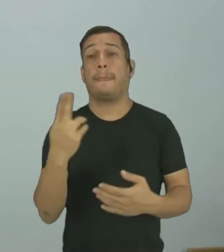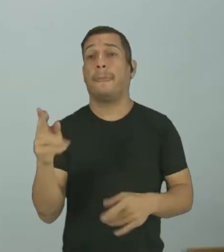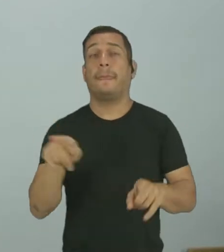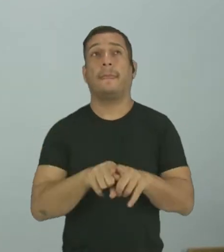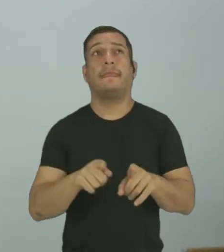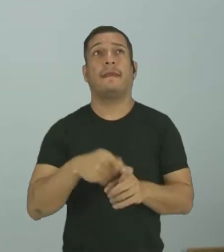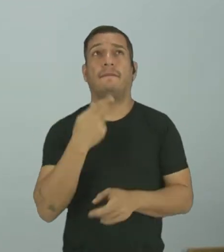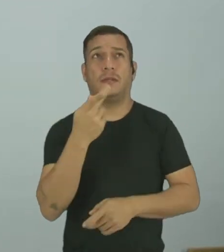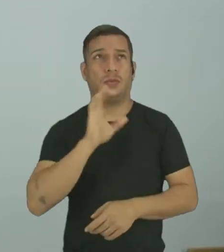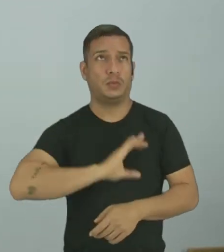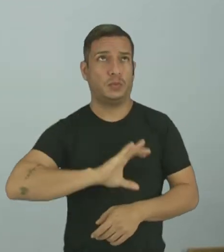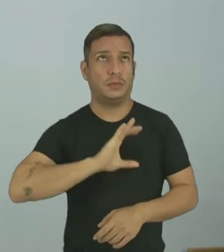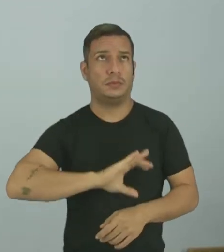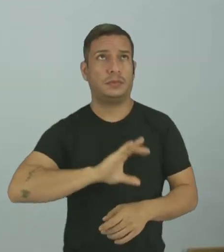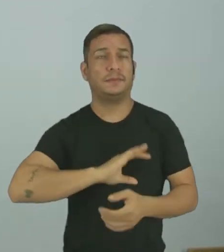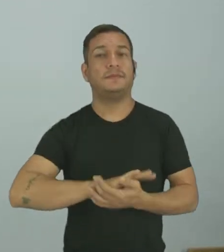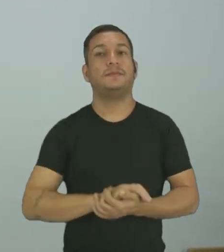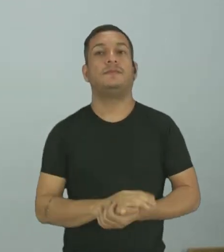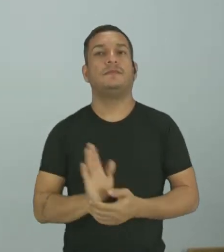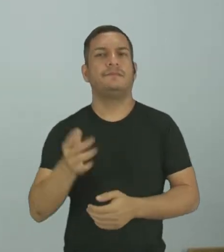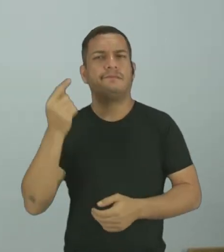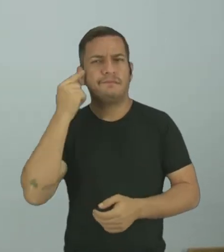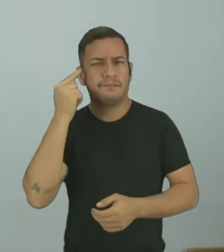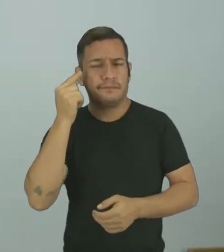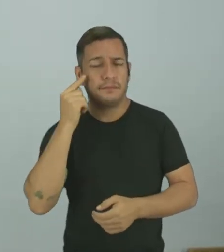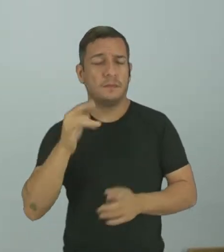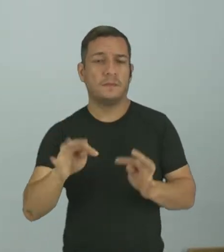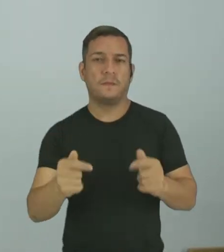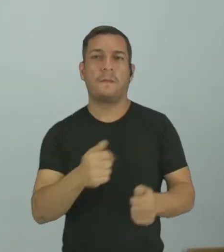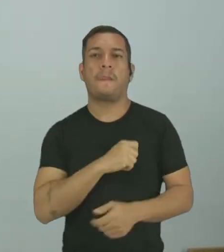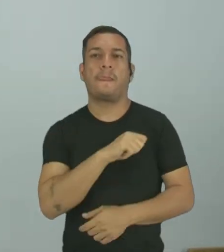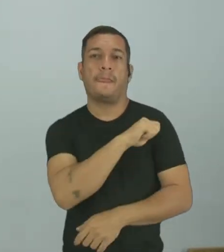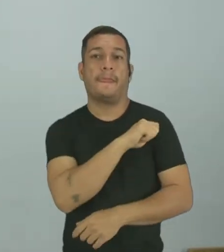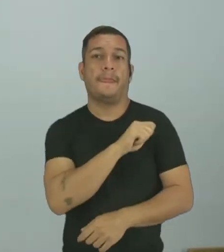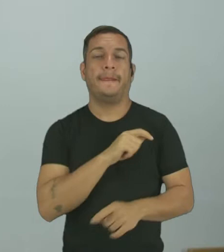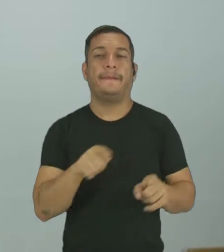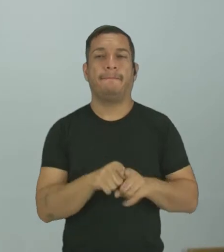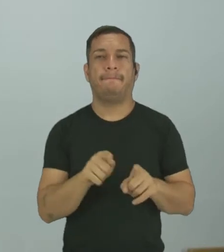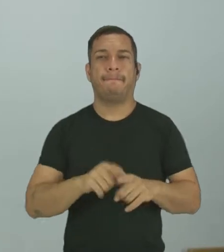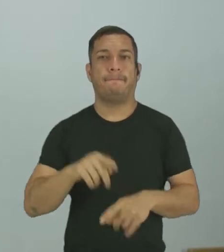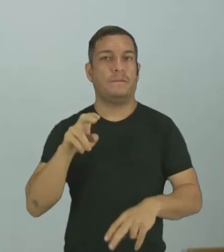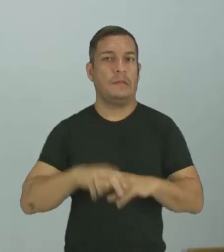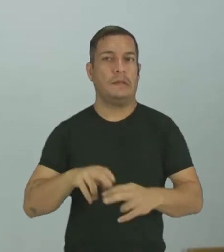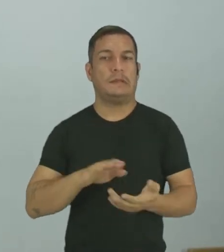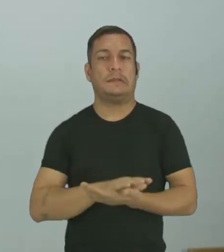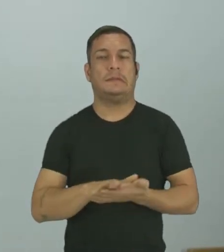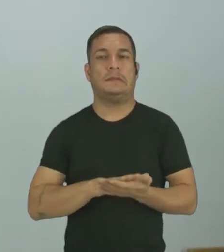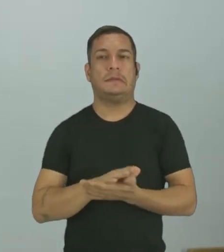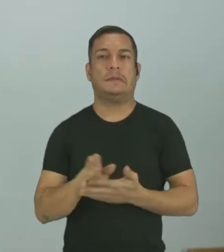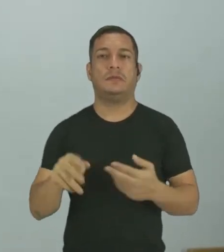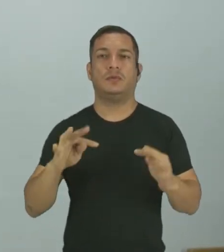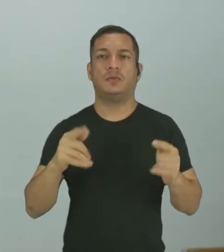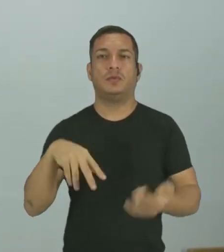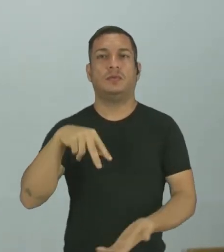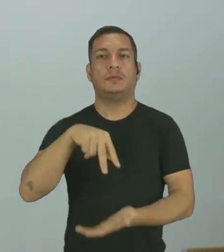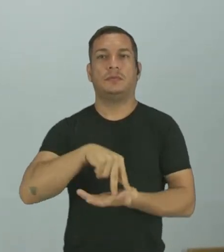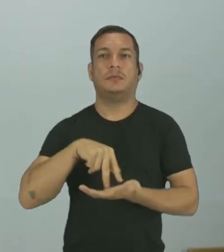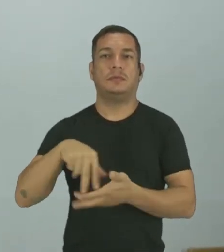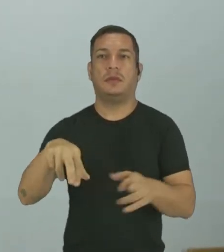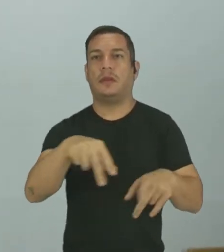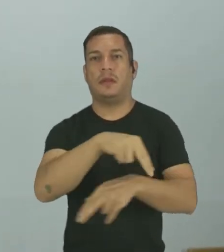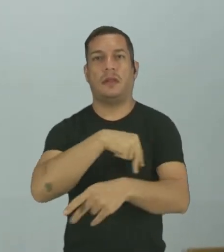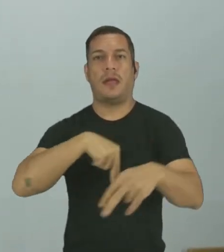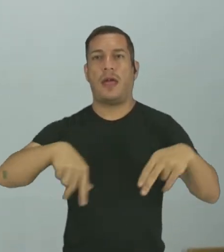de um colega? E já pensou se todos os alunos também não sentassem, ficassem todos andando